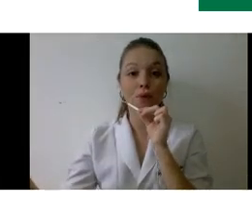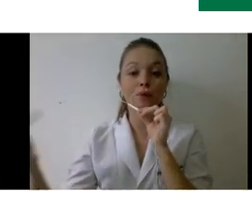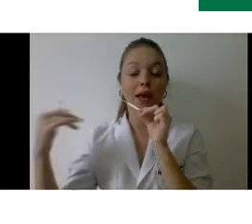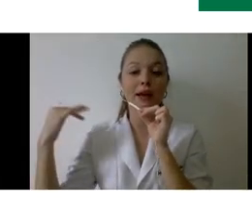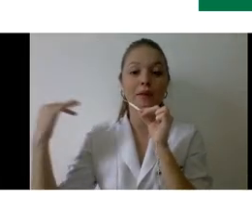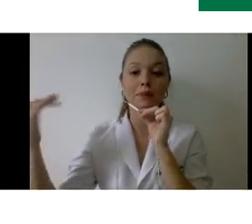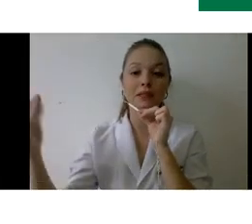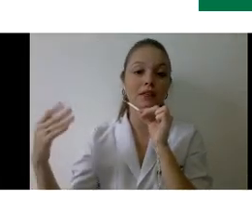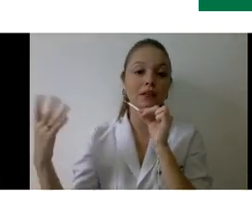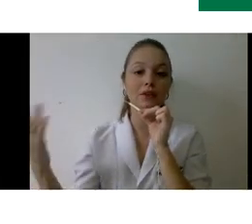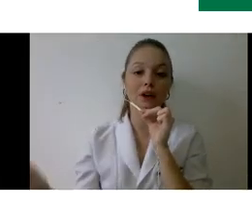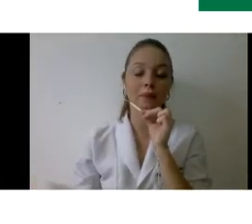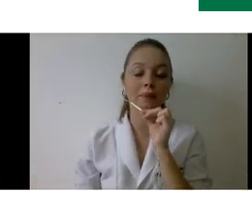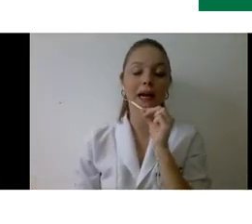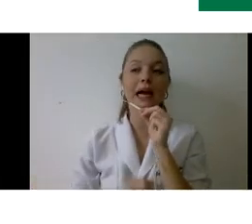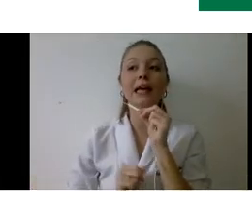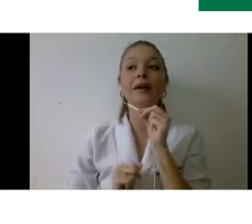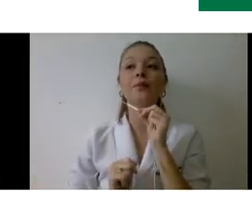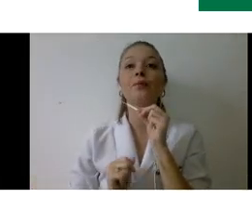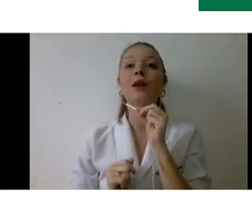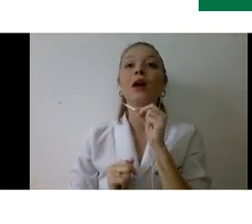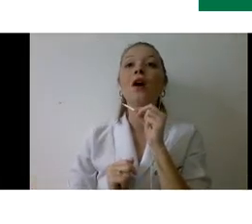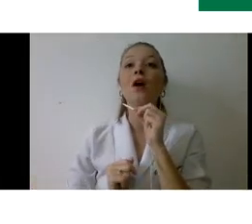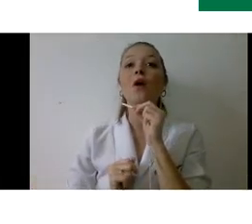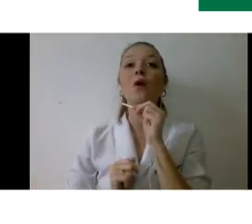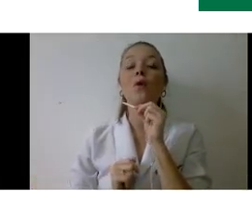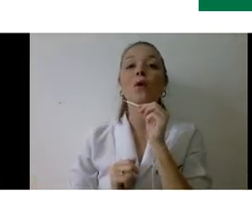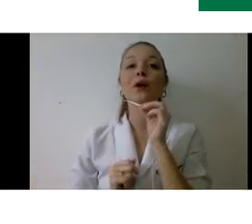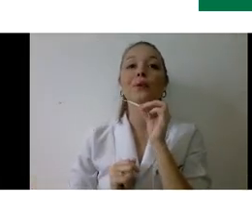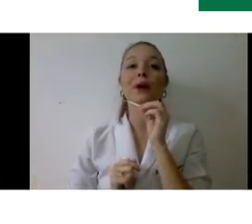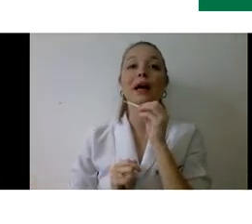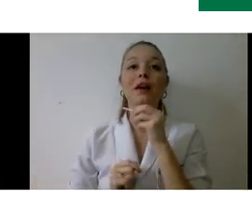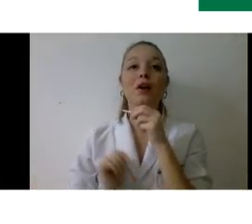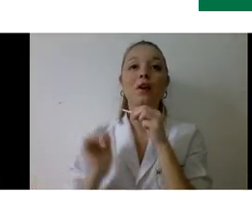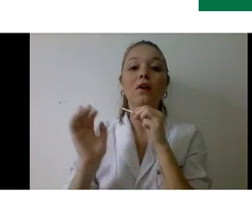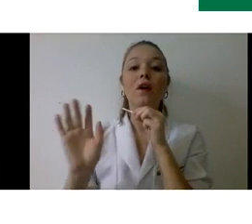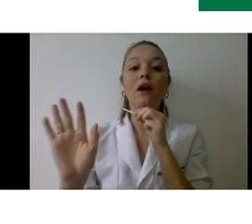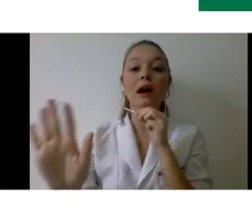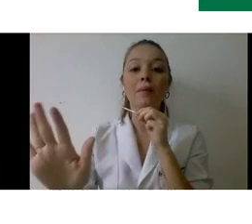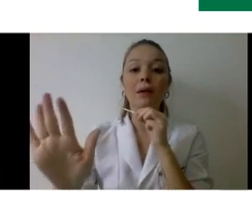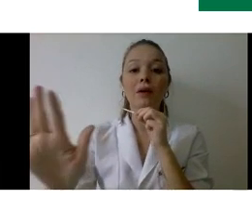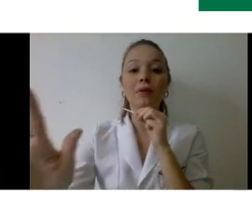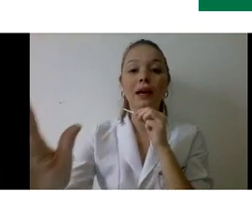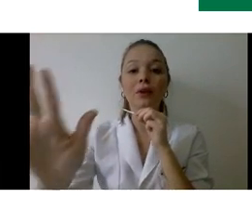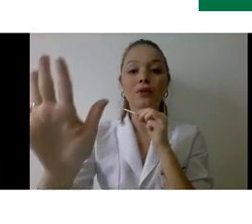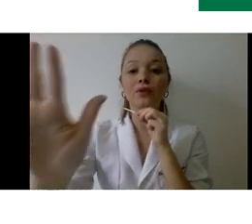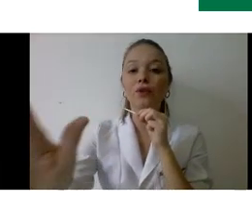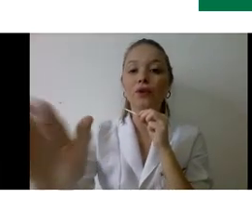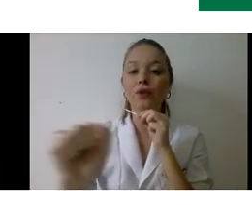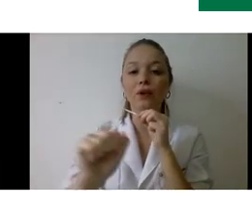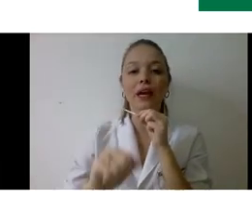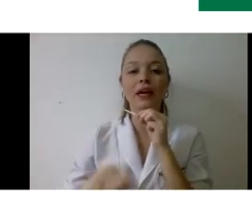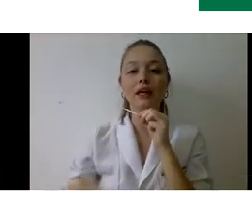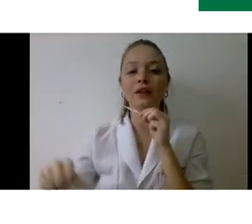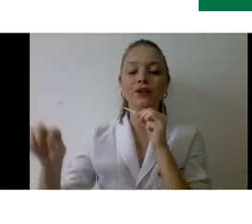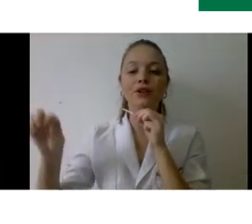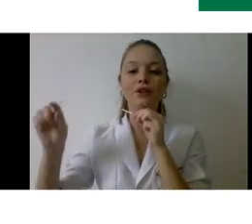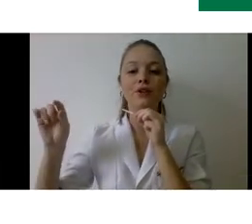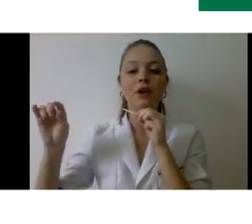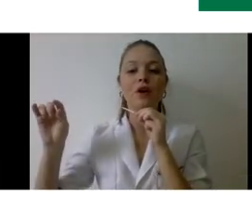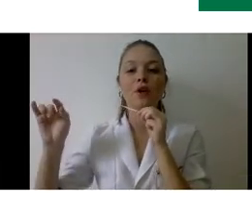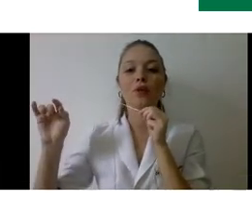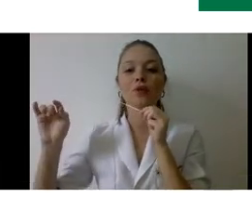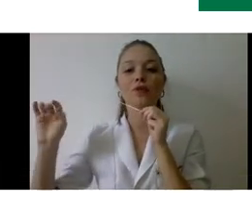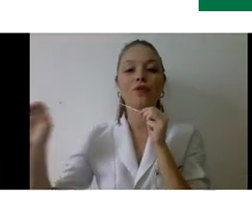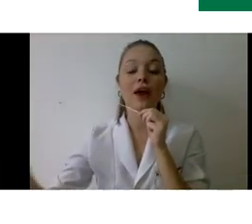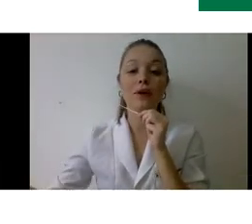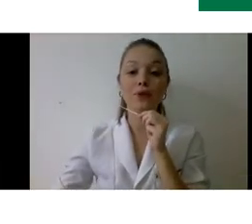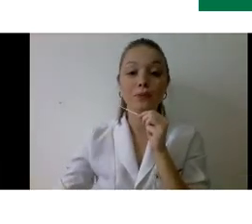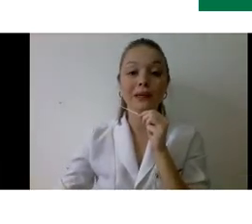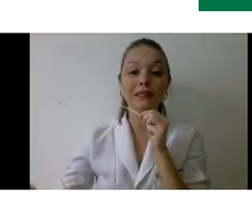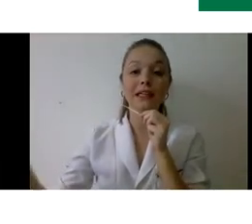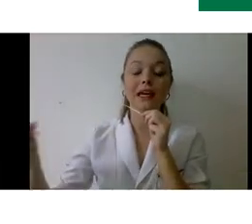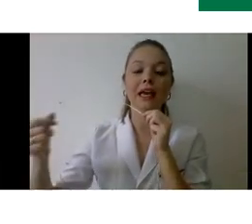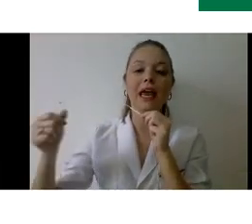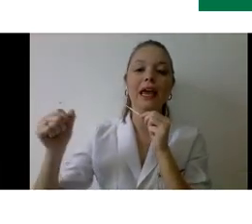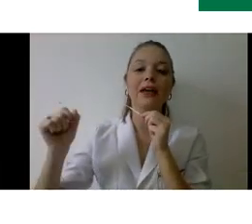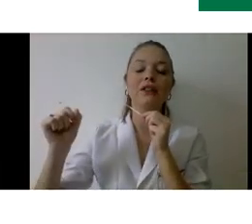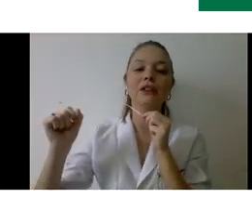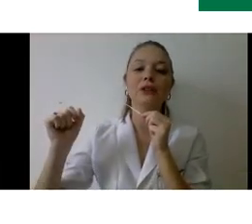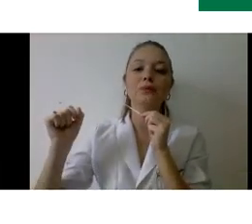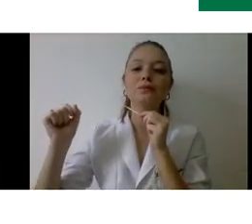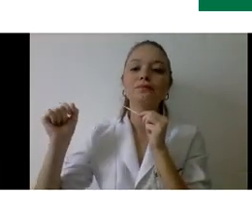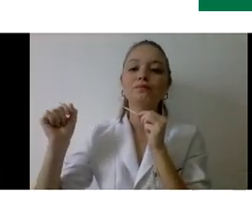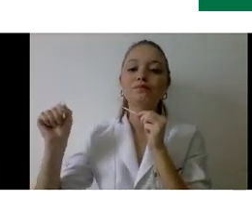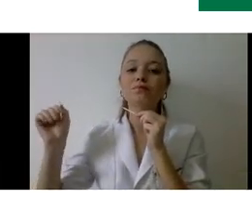ao sol, tá? Na piscina ou na praia. Ou quando ela coloca a mão, né, no forno quente, ou no ferro de